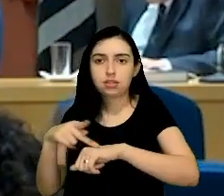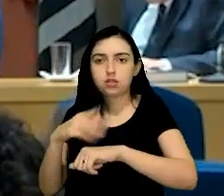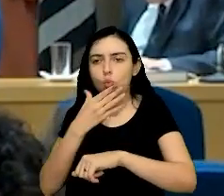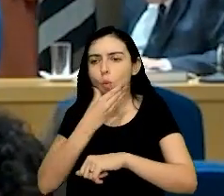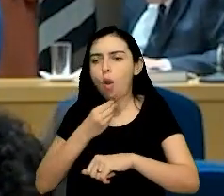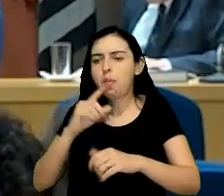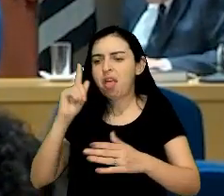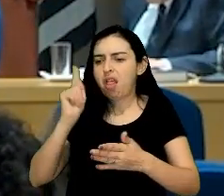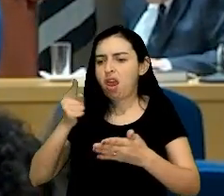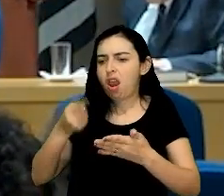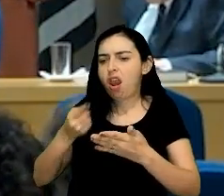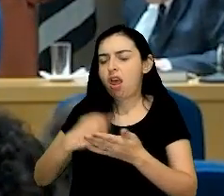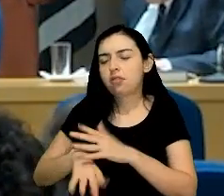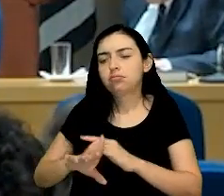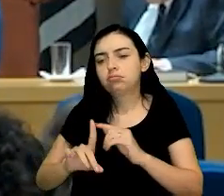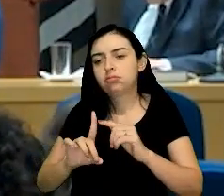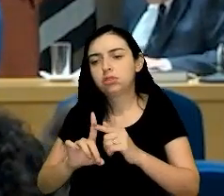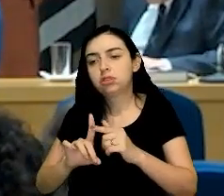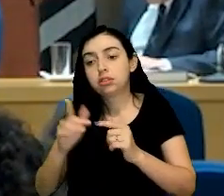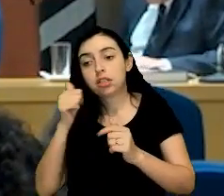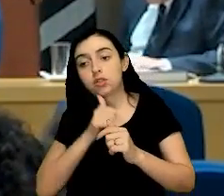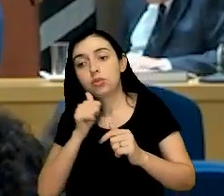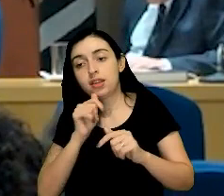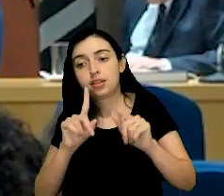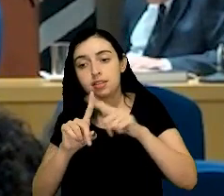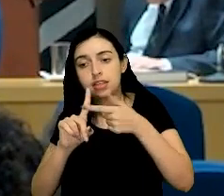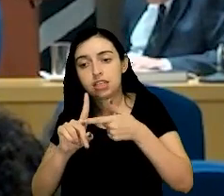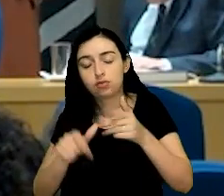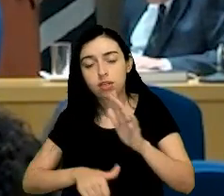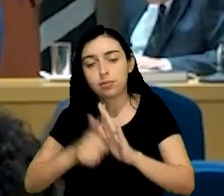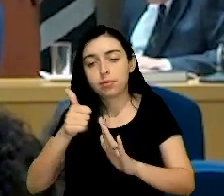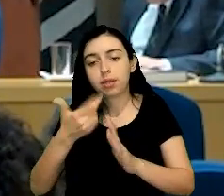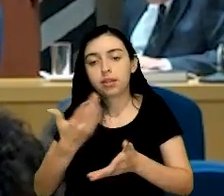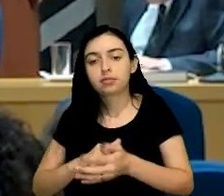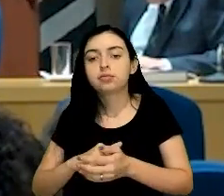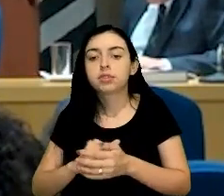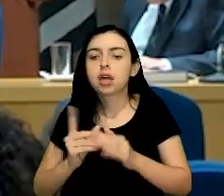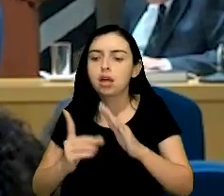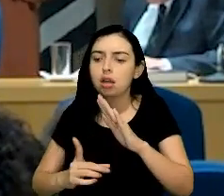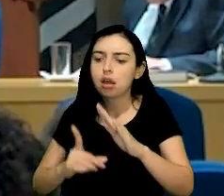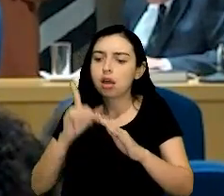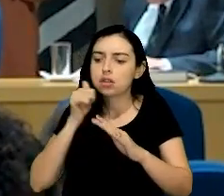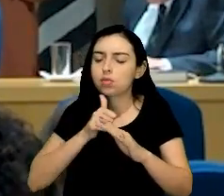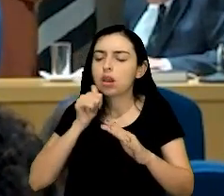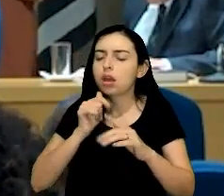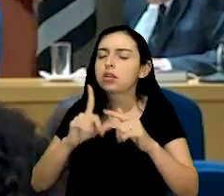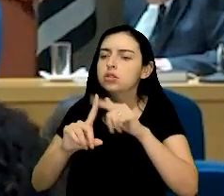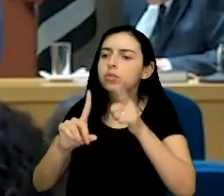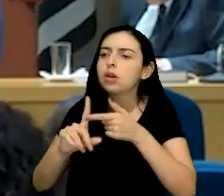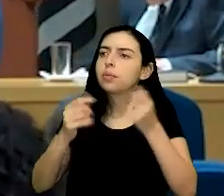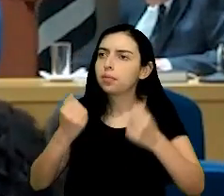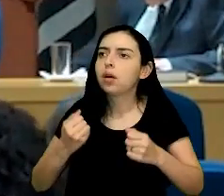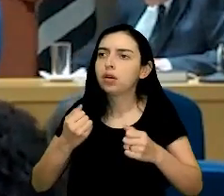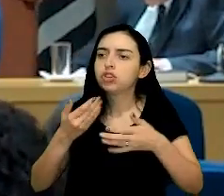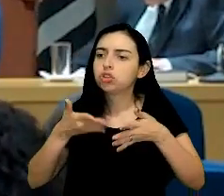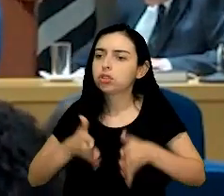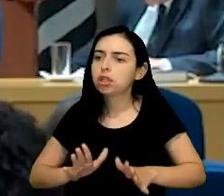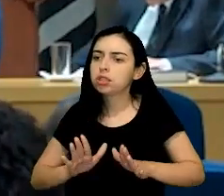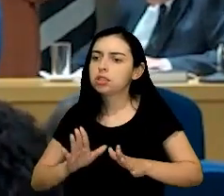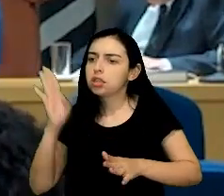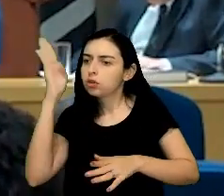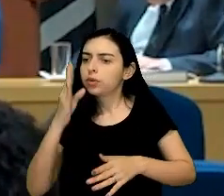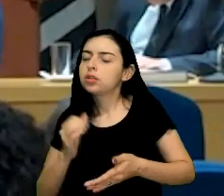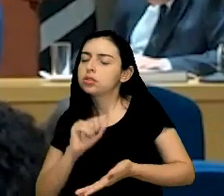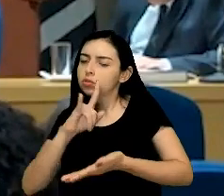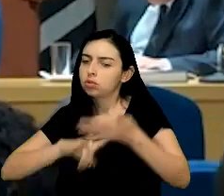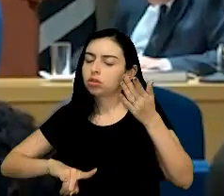filhas primeiro, e geralmente as mulheres vêm grávidas, porque daí elas podem ter um filho no Brasil e podem se documentar, e essa criança